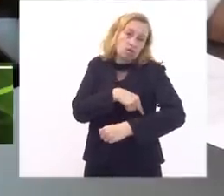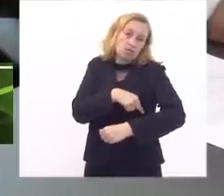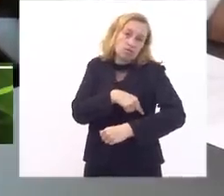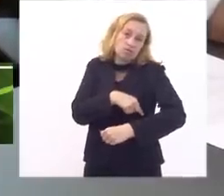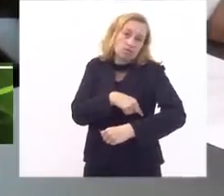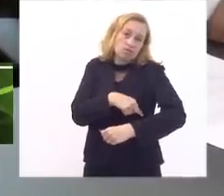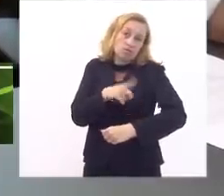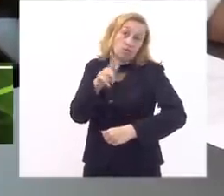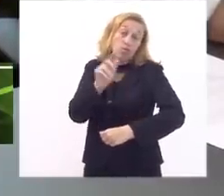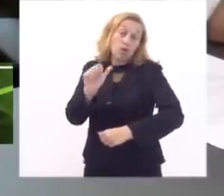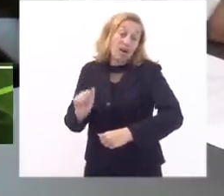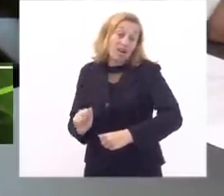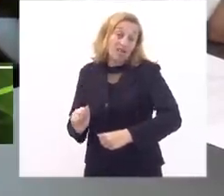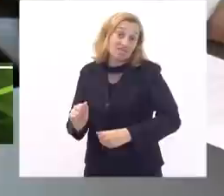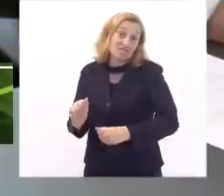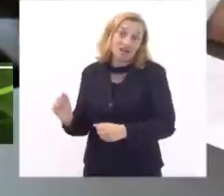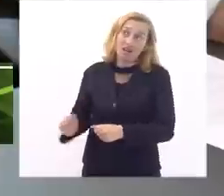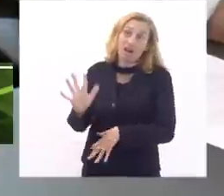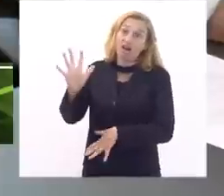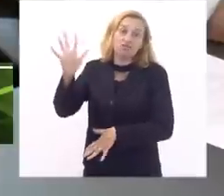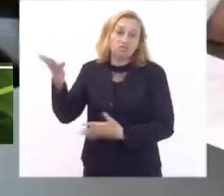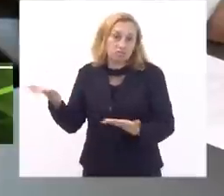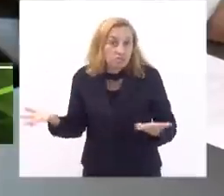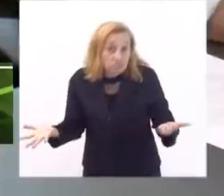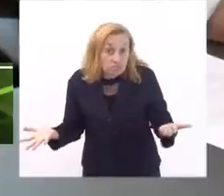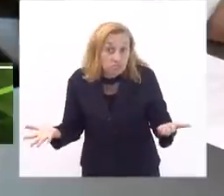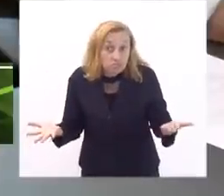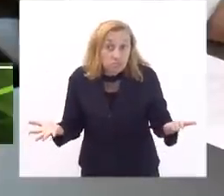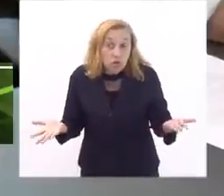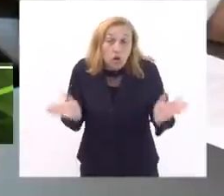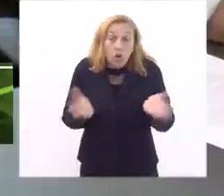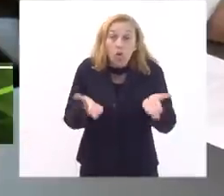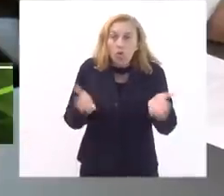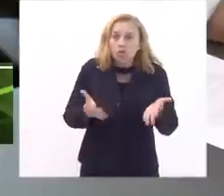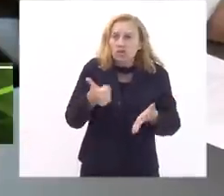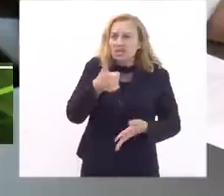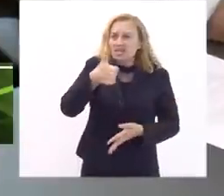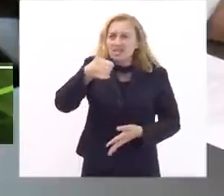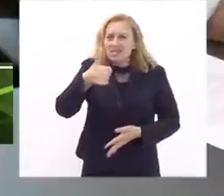cozinhar seus alimentos porque não tem gás de cozinha, que hoje está custando